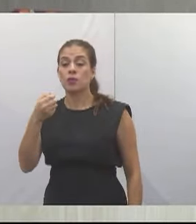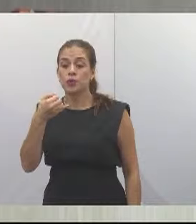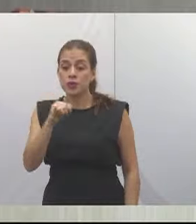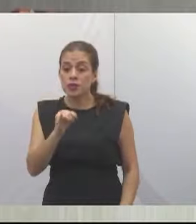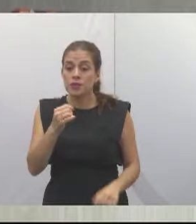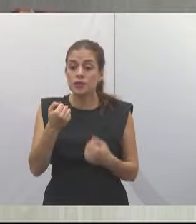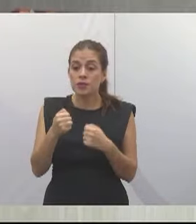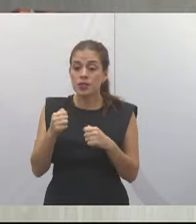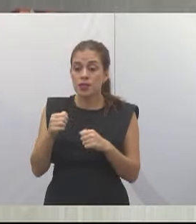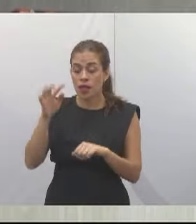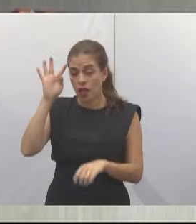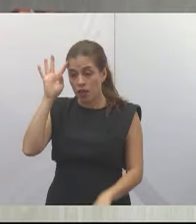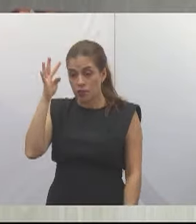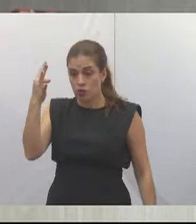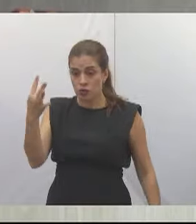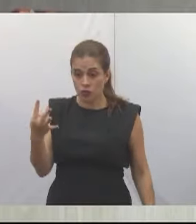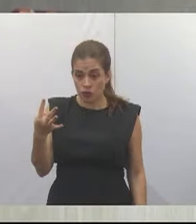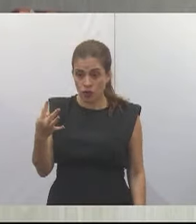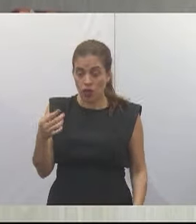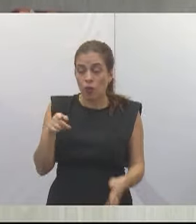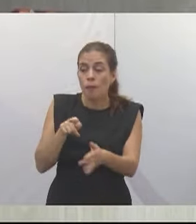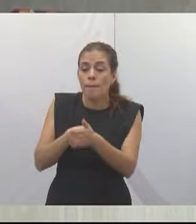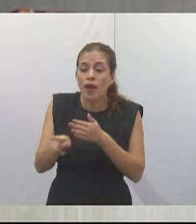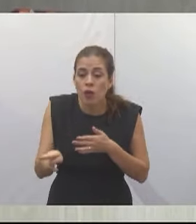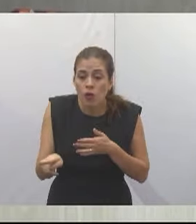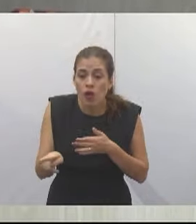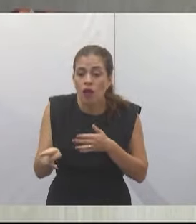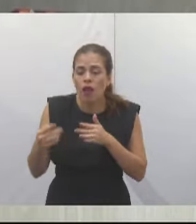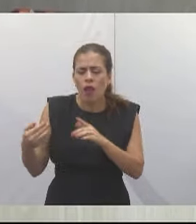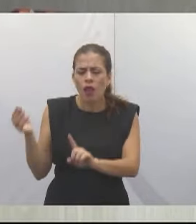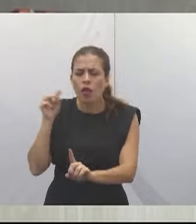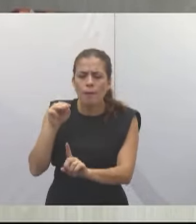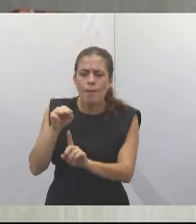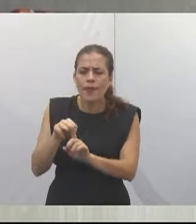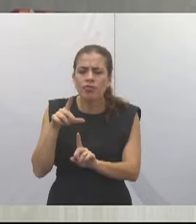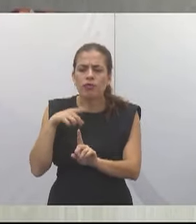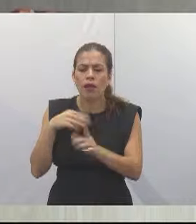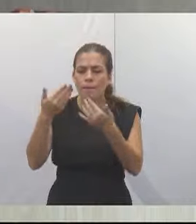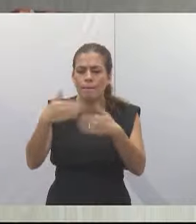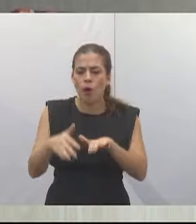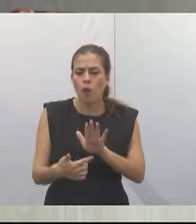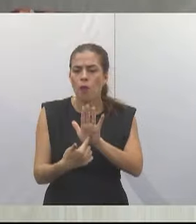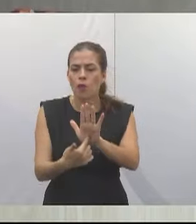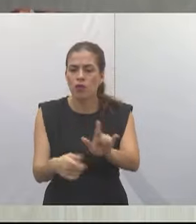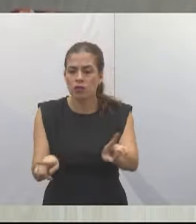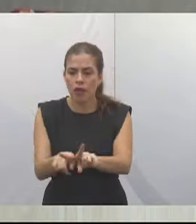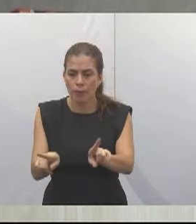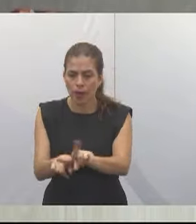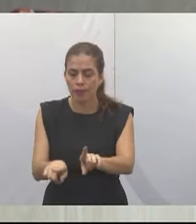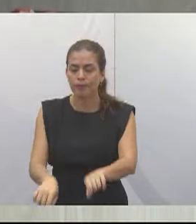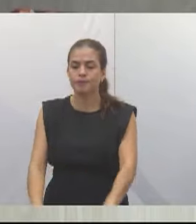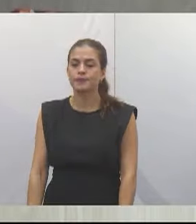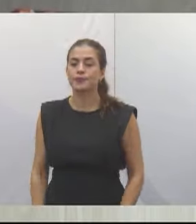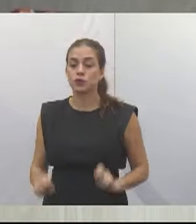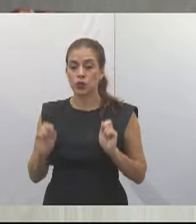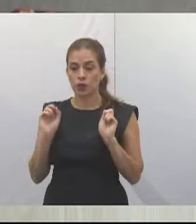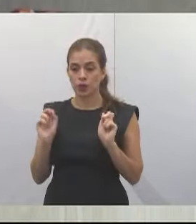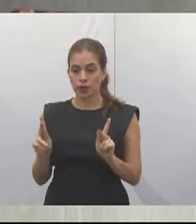de solução e questionamento em relação às metas, a gente tem provas para colocar também. Tá ok?